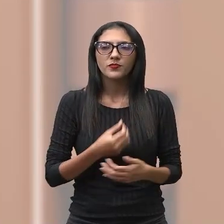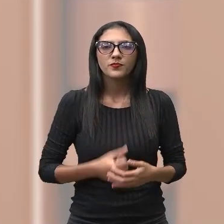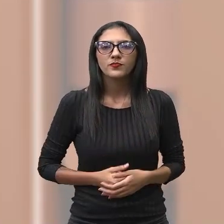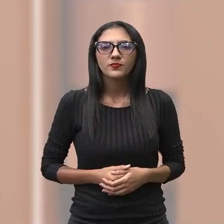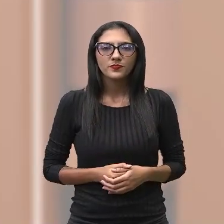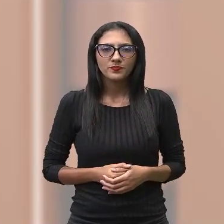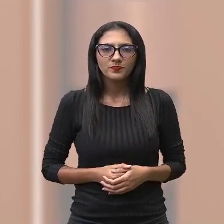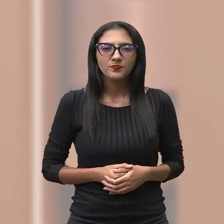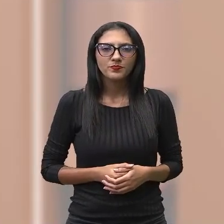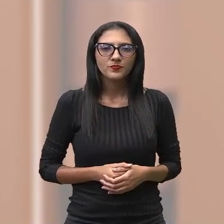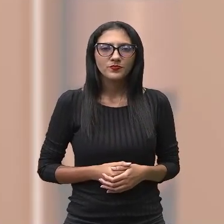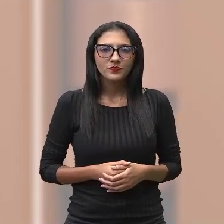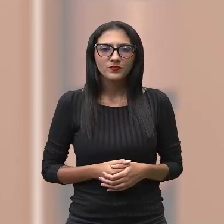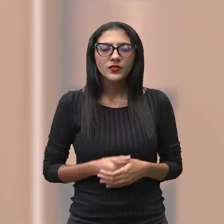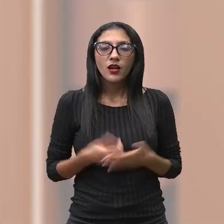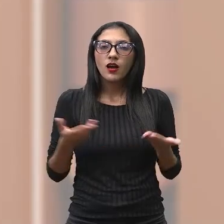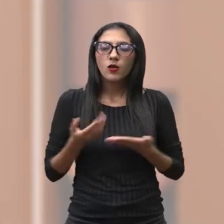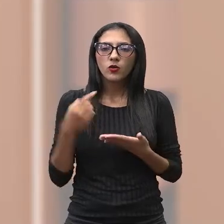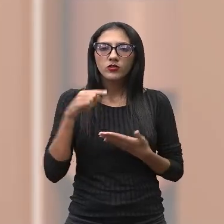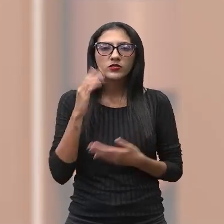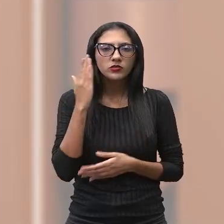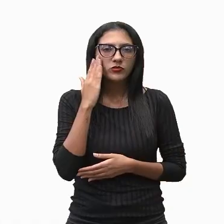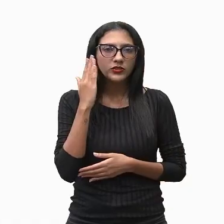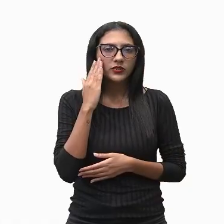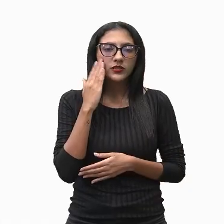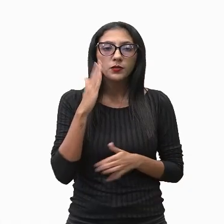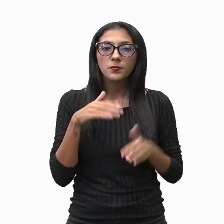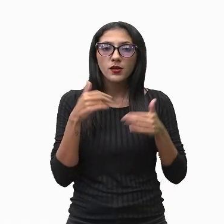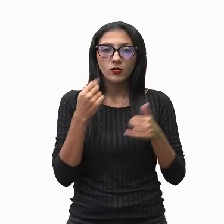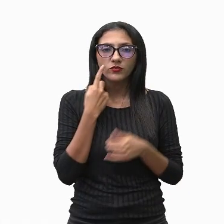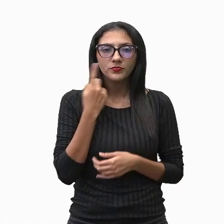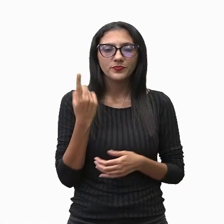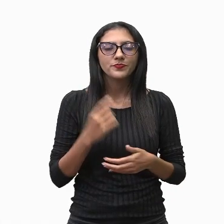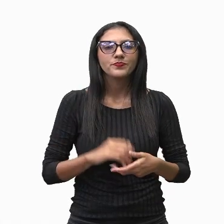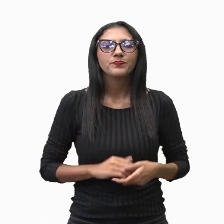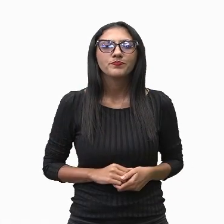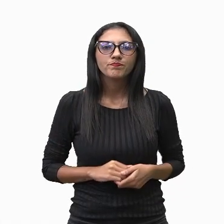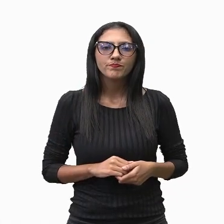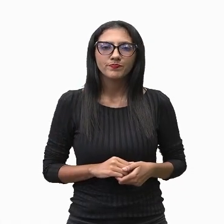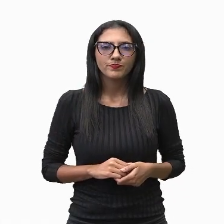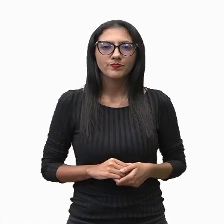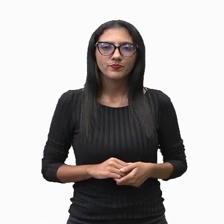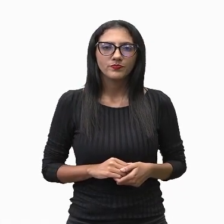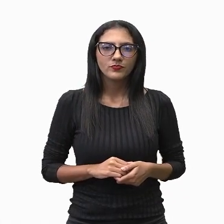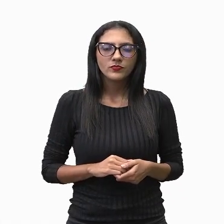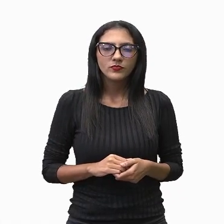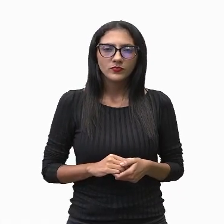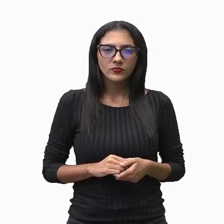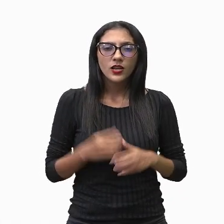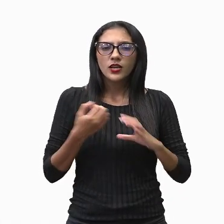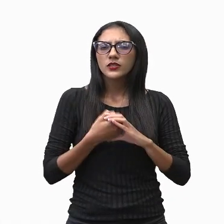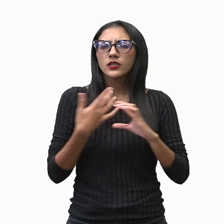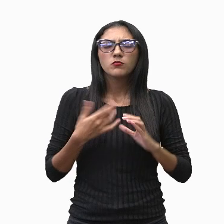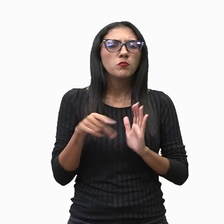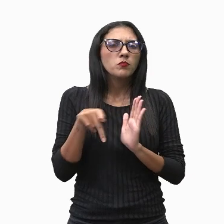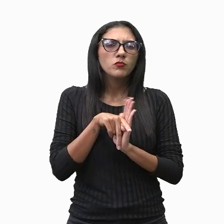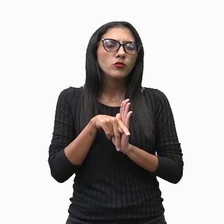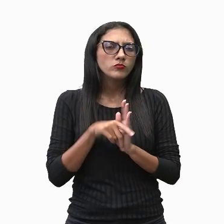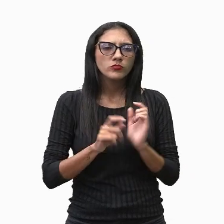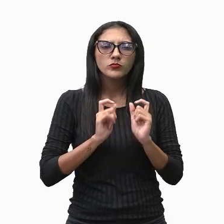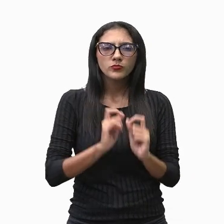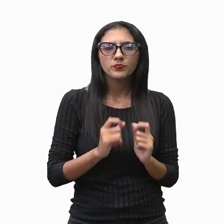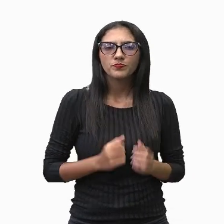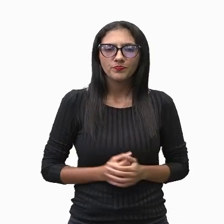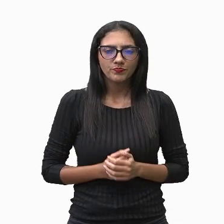enfim, vamos lá adiante que a gente vai entender um pouquinho mais sobre isso. Sobre os motivos das migrações, então nós vamos